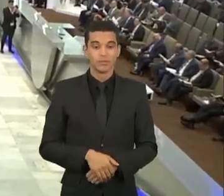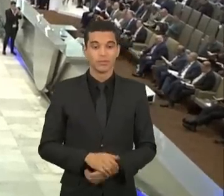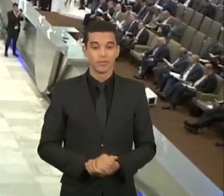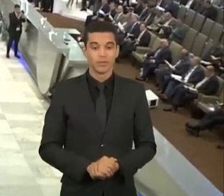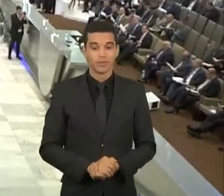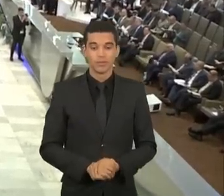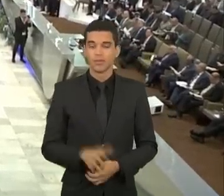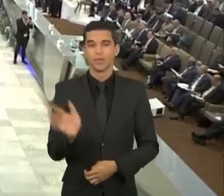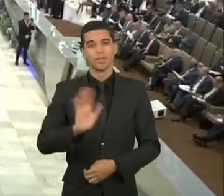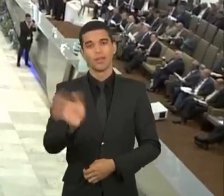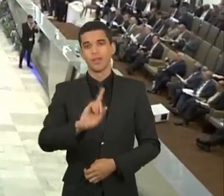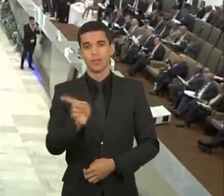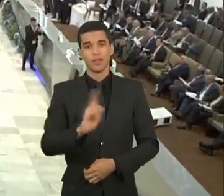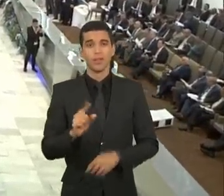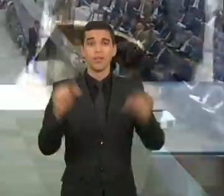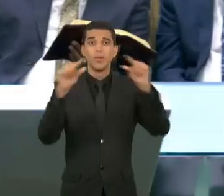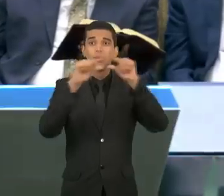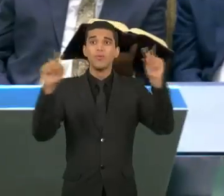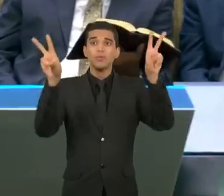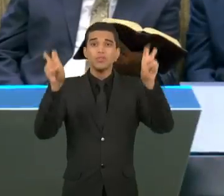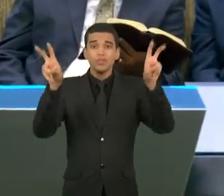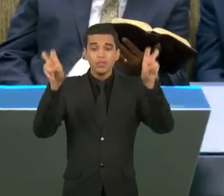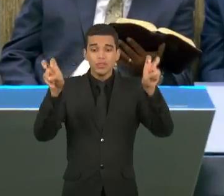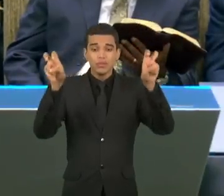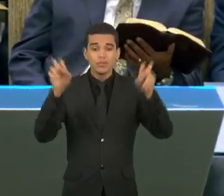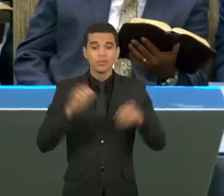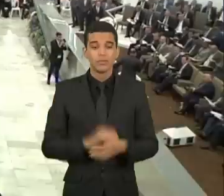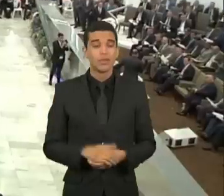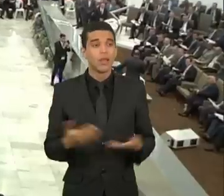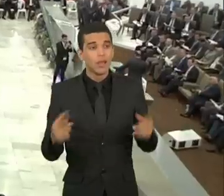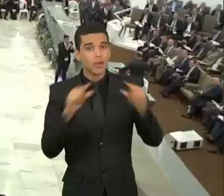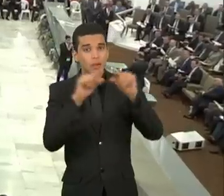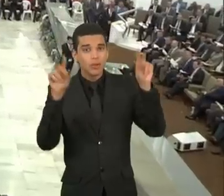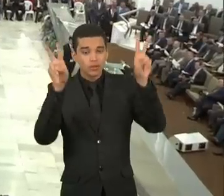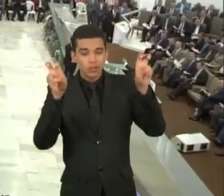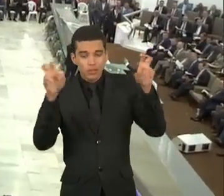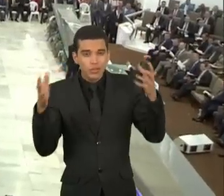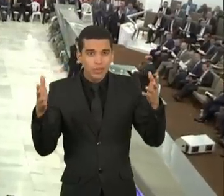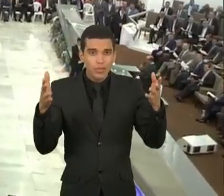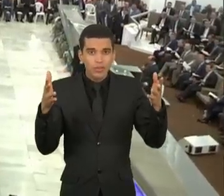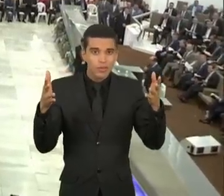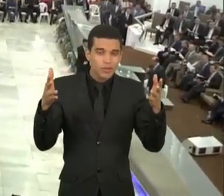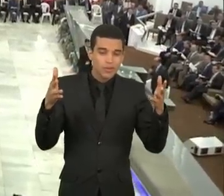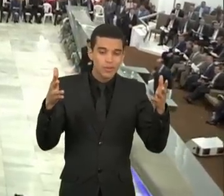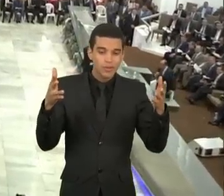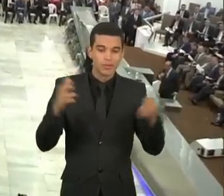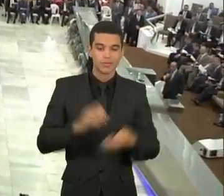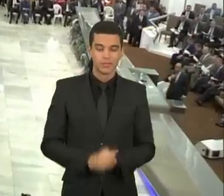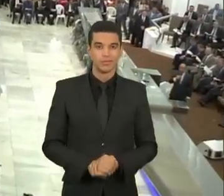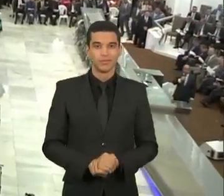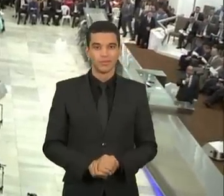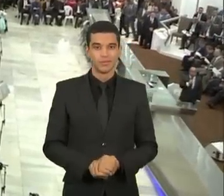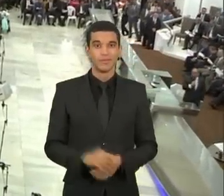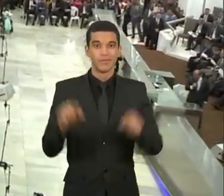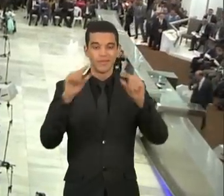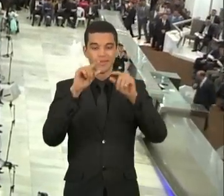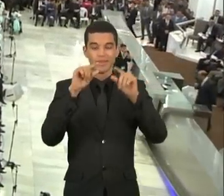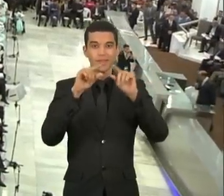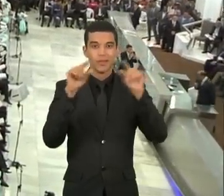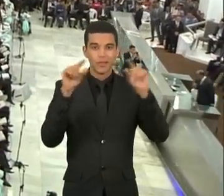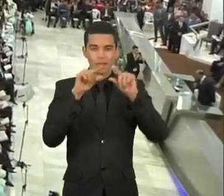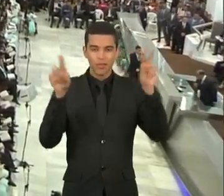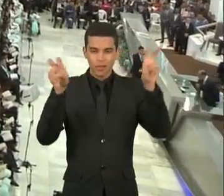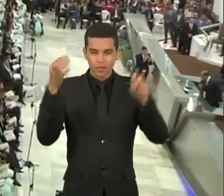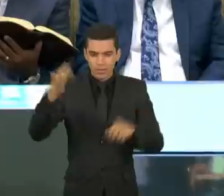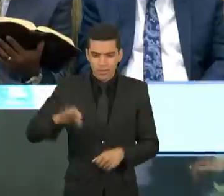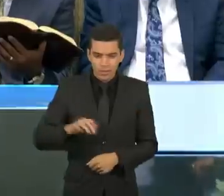Não, pelo amor de Deus. É? Ah, é o título? É bom para ver se vocês estão atentos. Então vamos lá. Um, dois, três. Não, mas o título